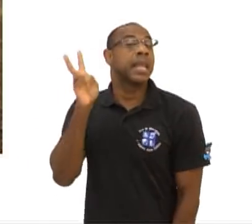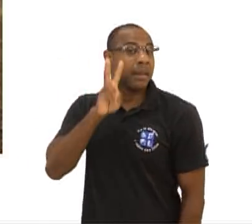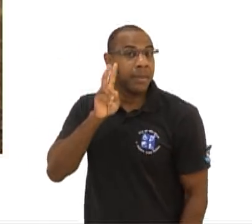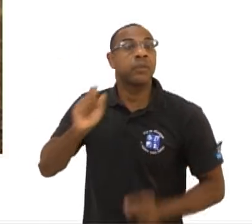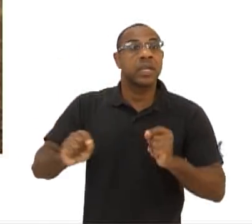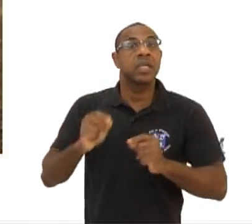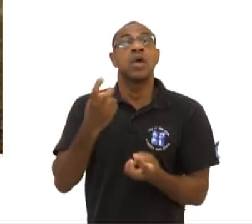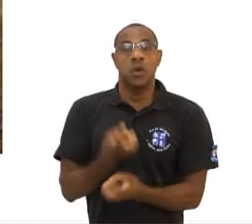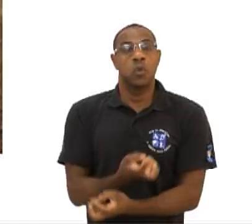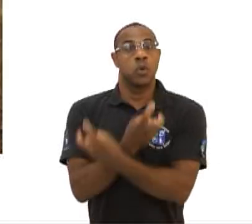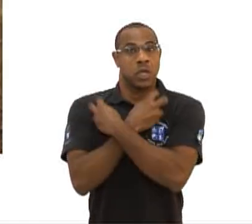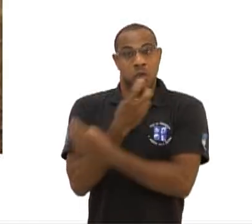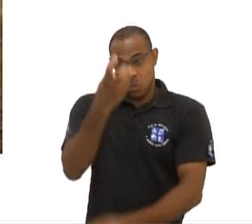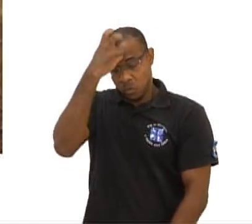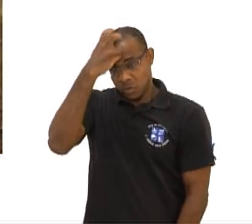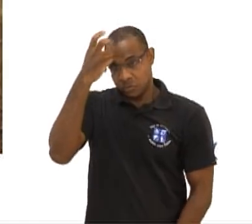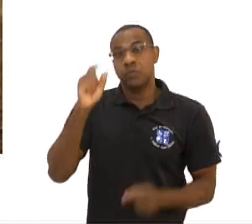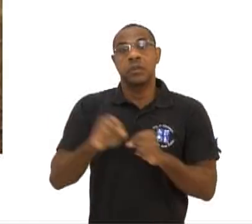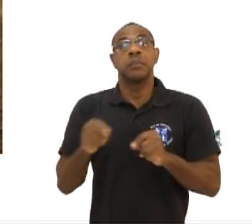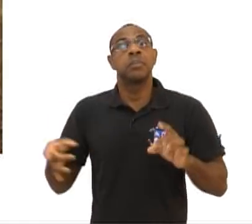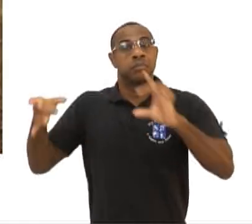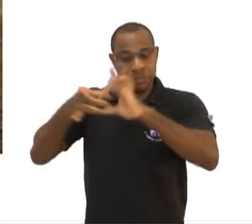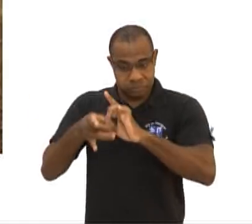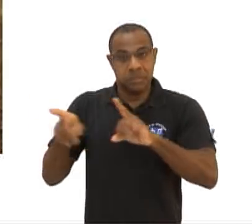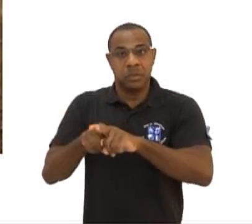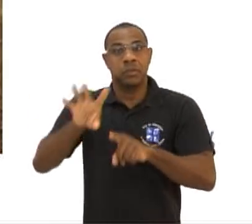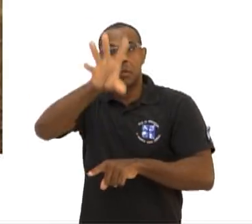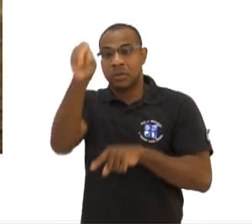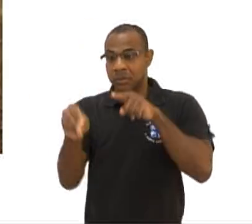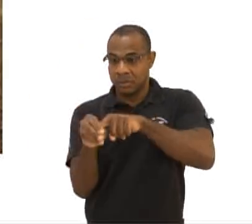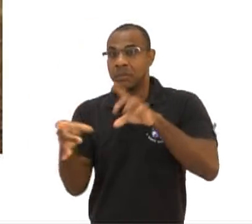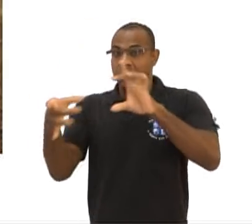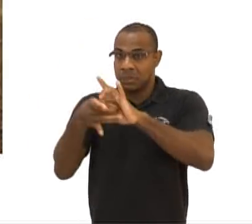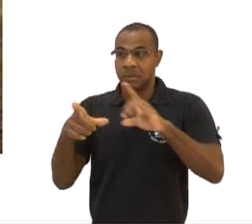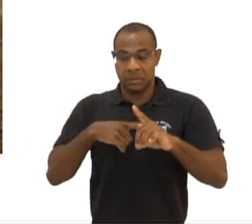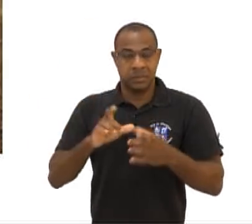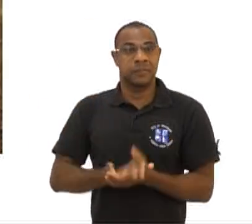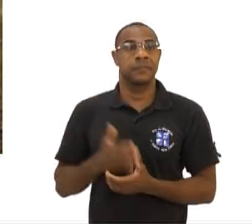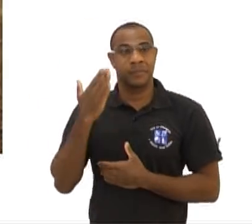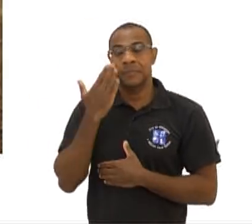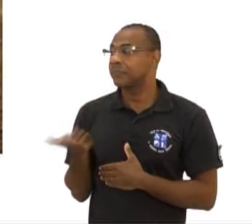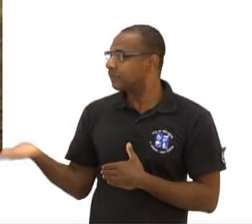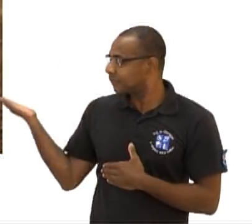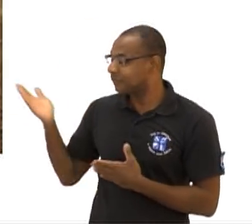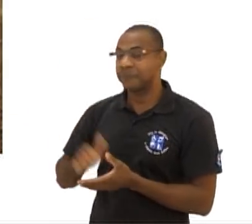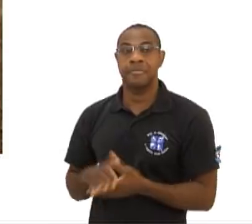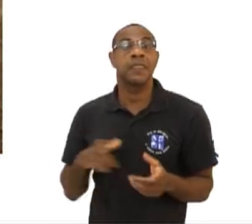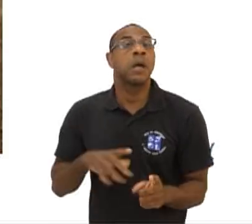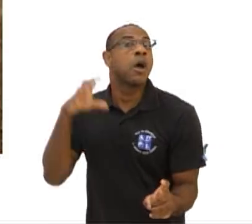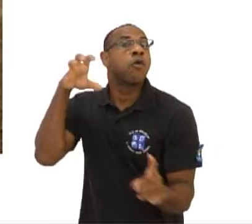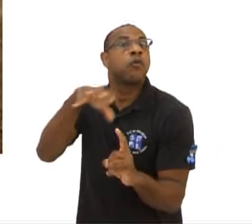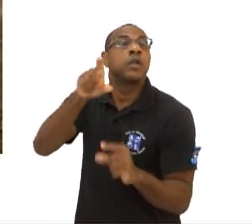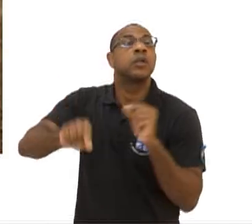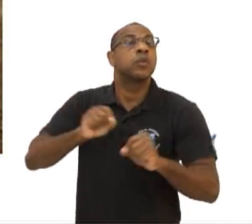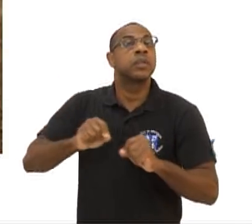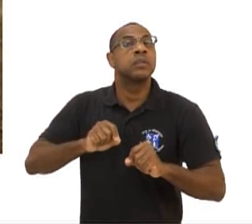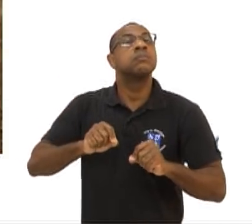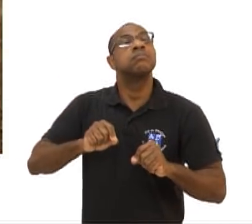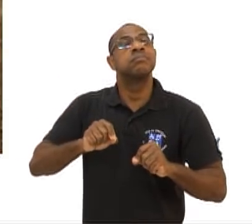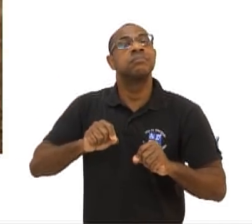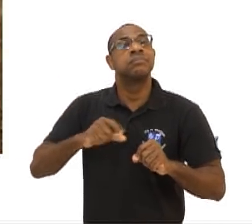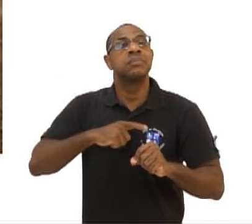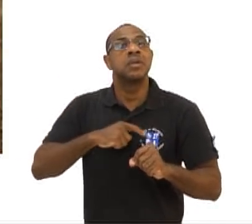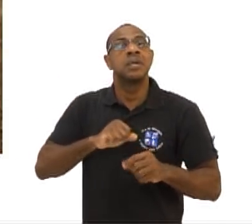o Egito faz parte do continente africano. Bem, mas a história que eu vou contar influencia grandemente